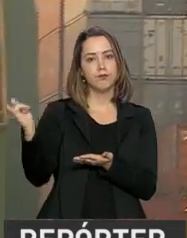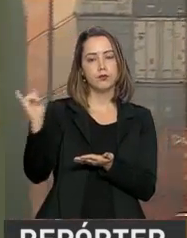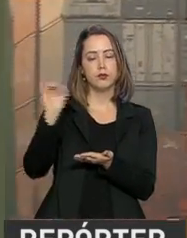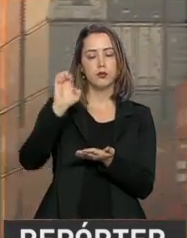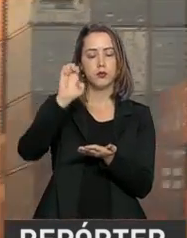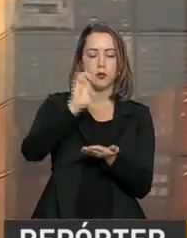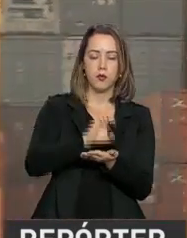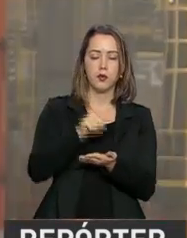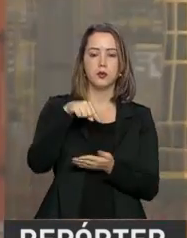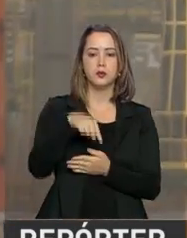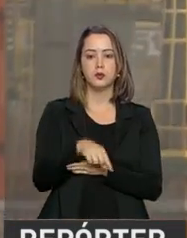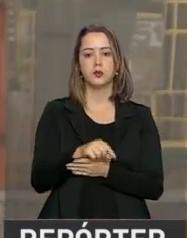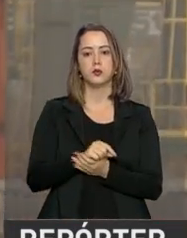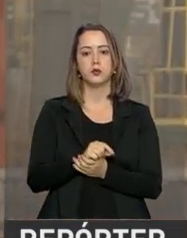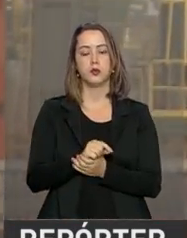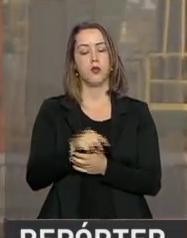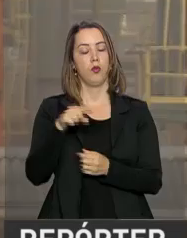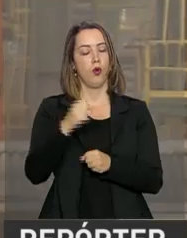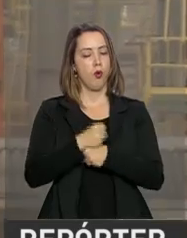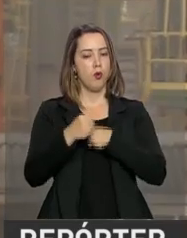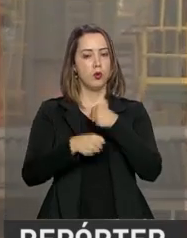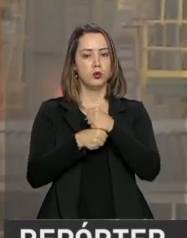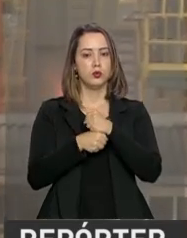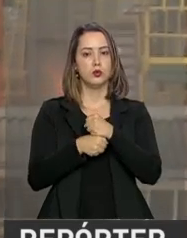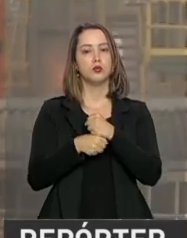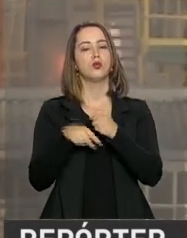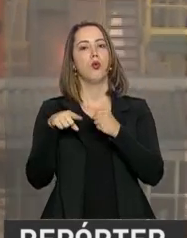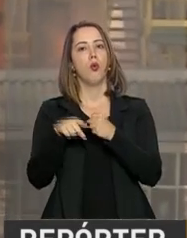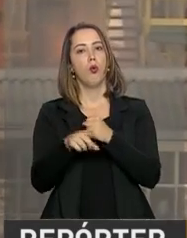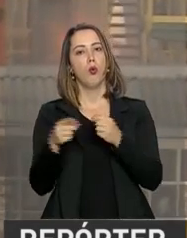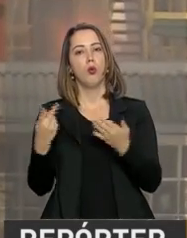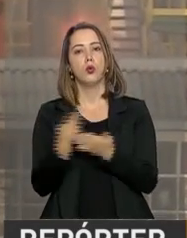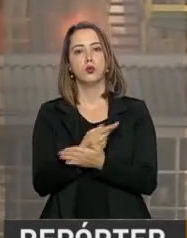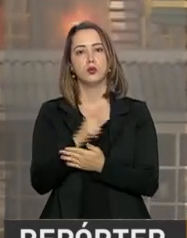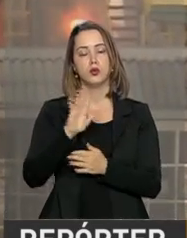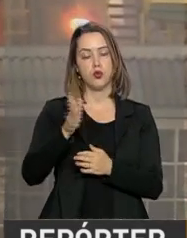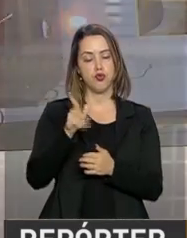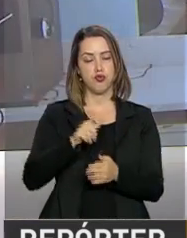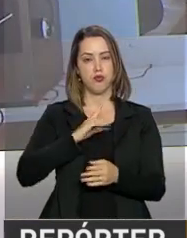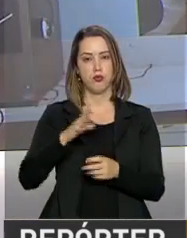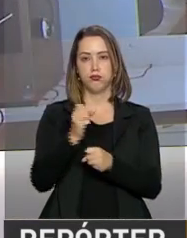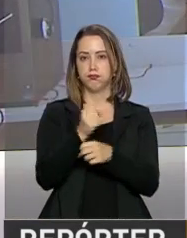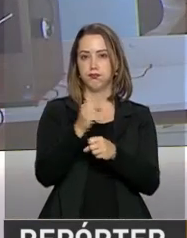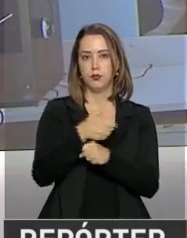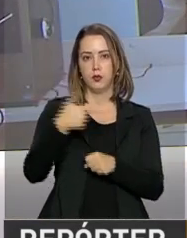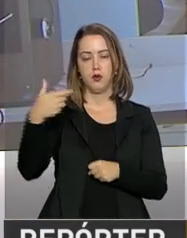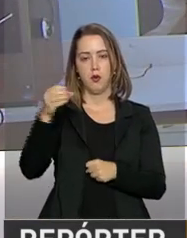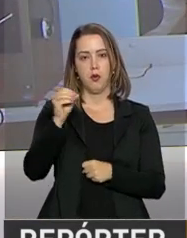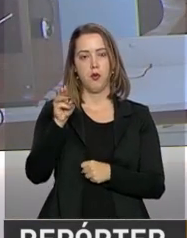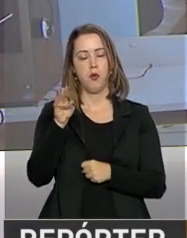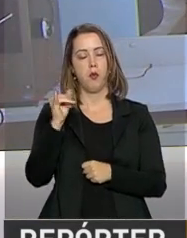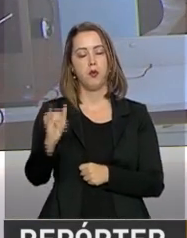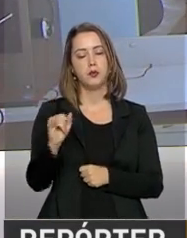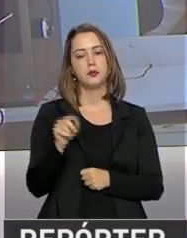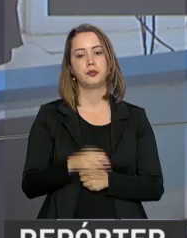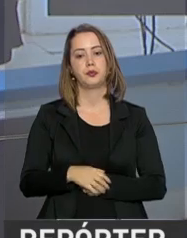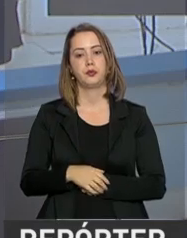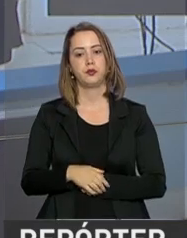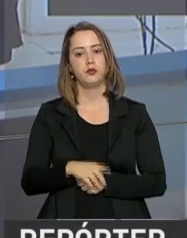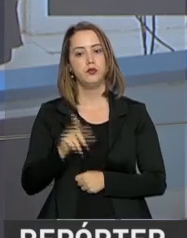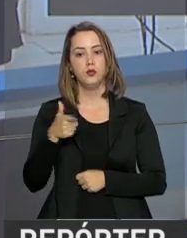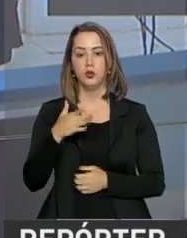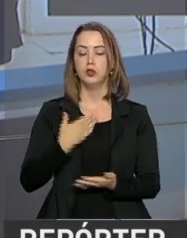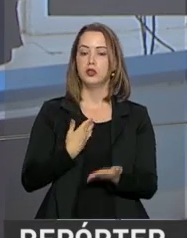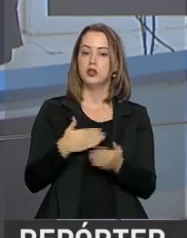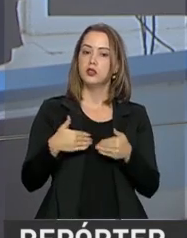600 milhões de dólares no ano o saldo da balança comercial brasileira já soma mais de 20 bilhões de dólares já